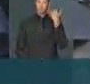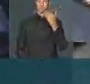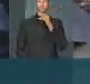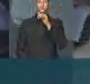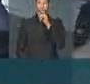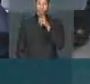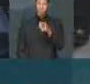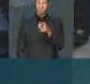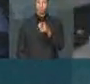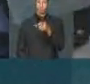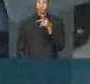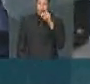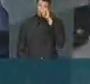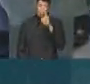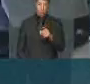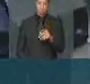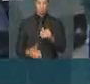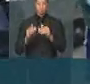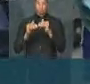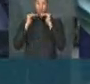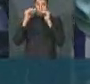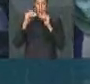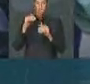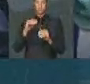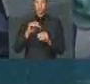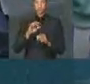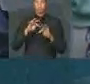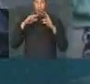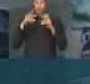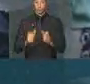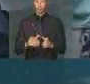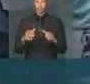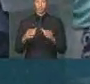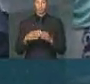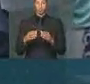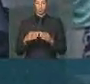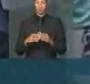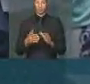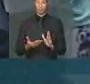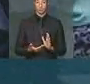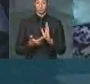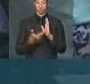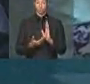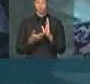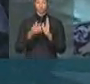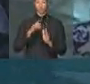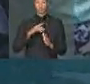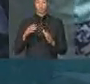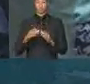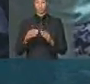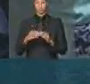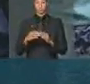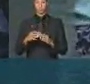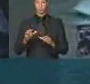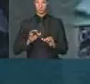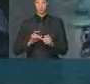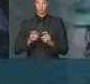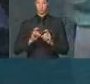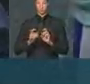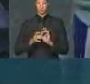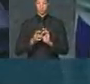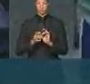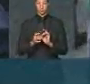excelência mandou suspender determinou a suspensão de todas as comissões a câmara tem comissão se reunindo e